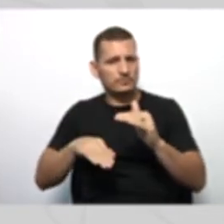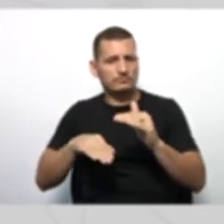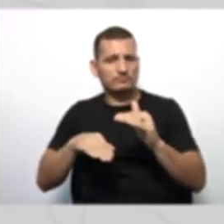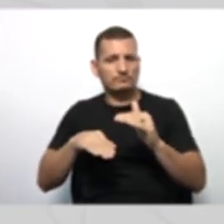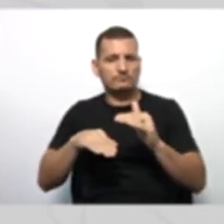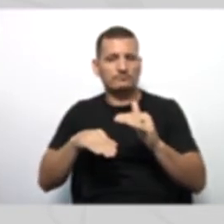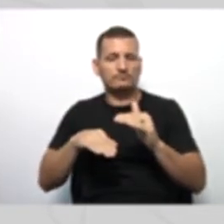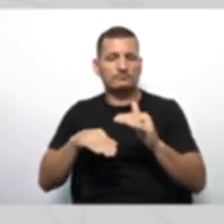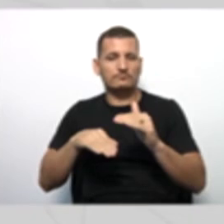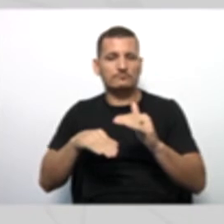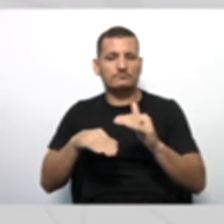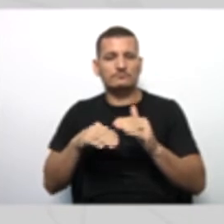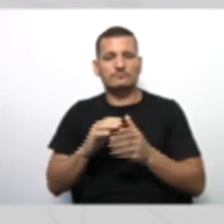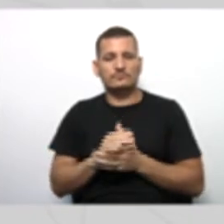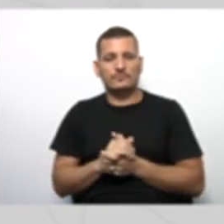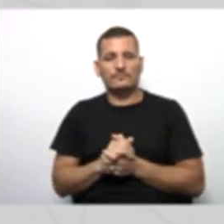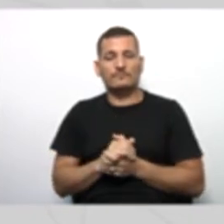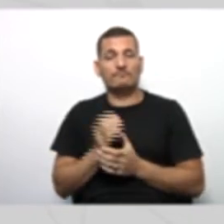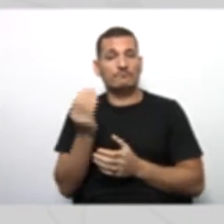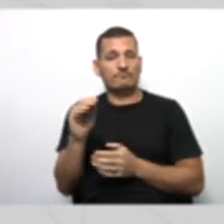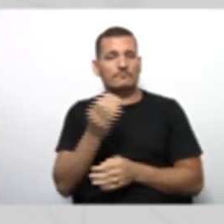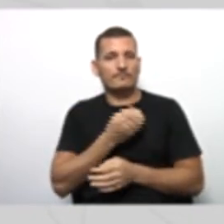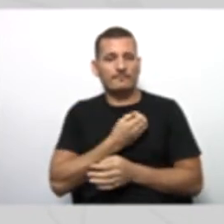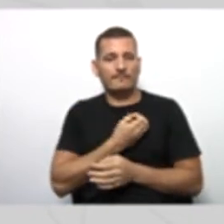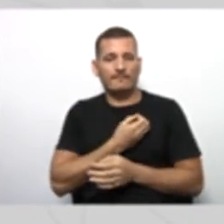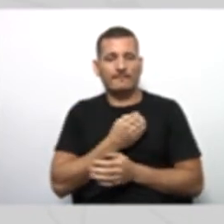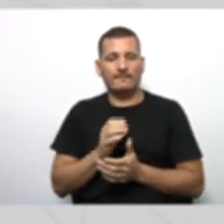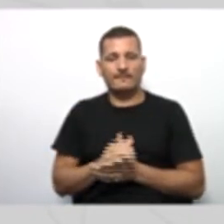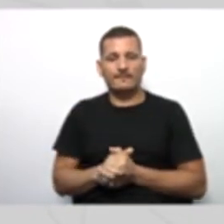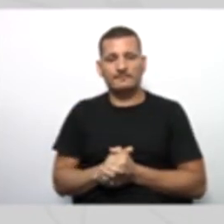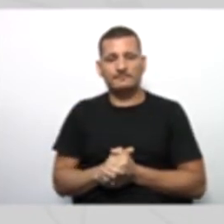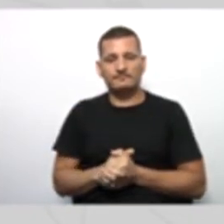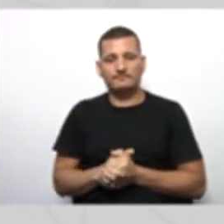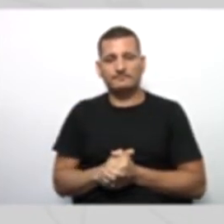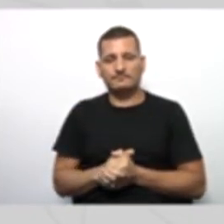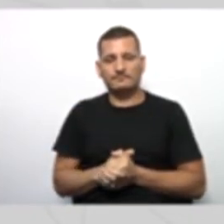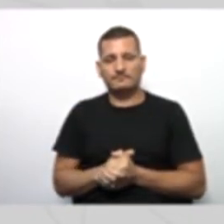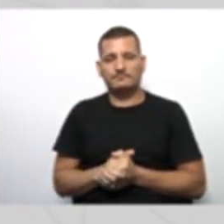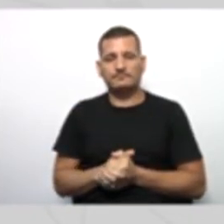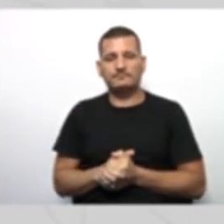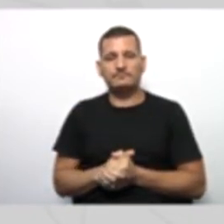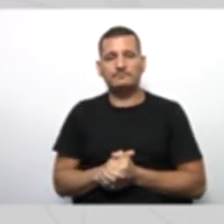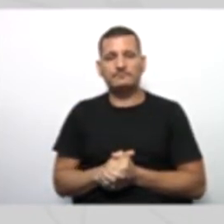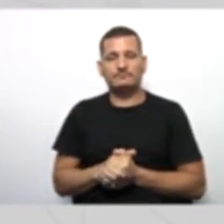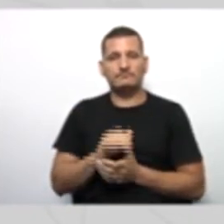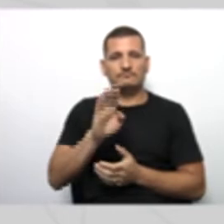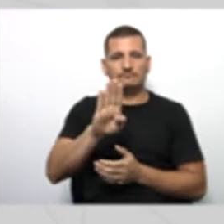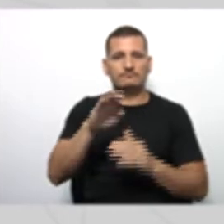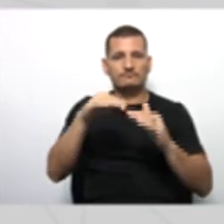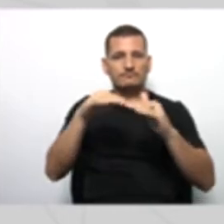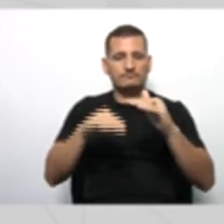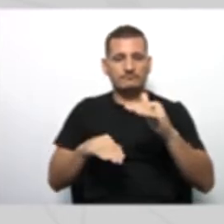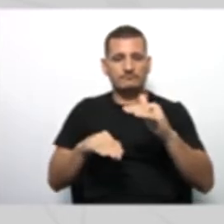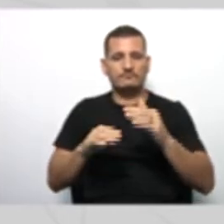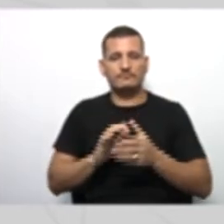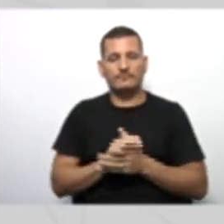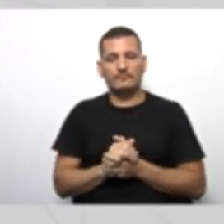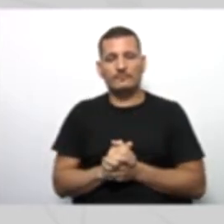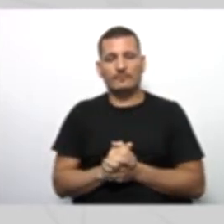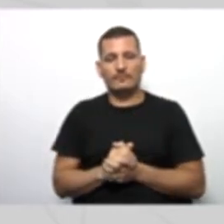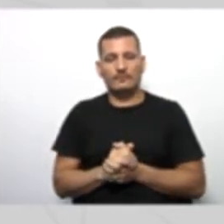fazer depois que a gente faz a análise quantitativa e qualitativa. Tá? Então eu vou dizer que se o impacto, a probabilidade é alta,